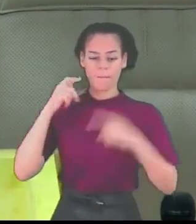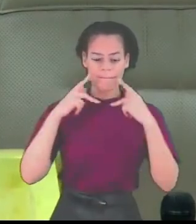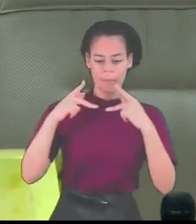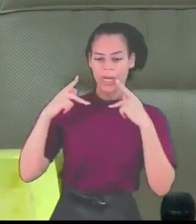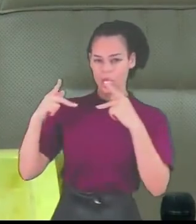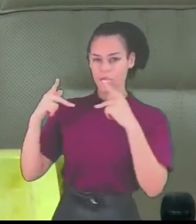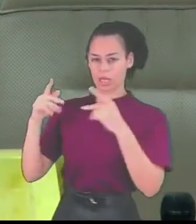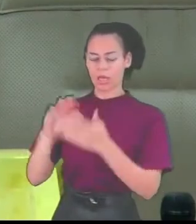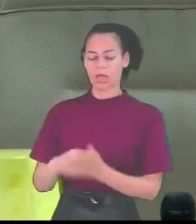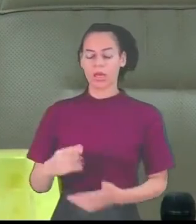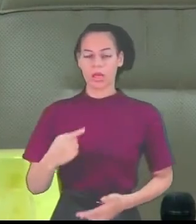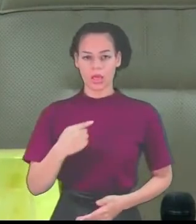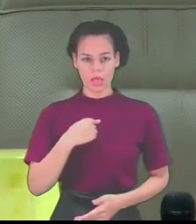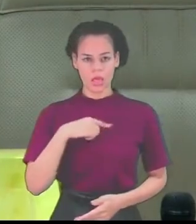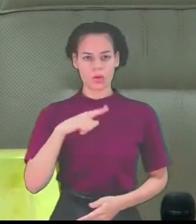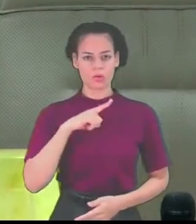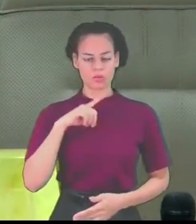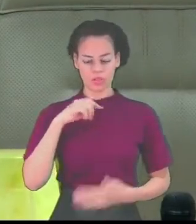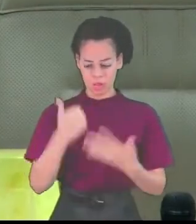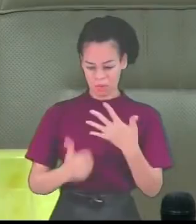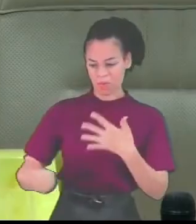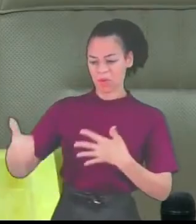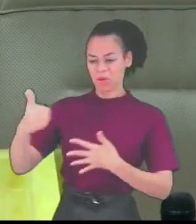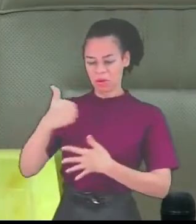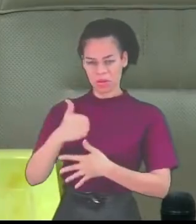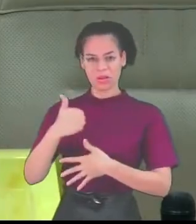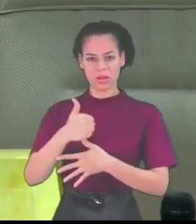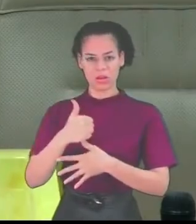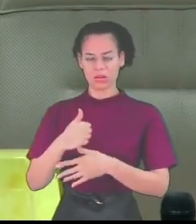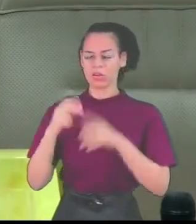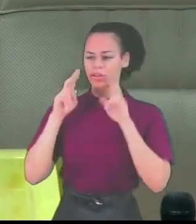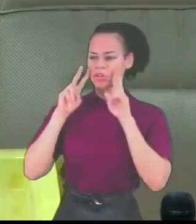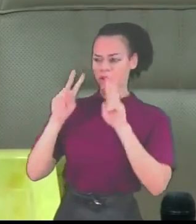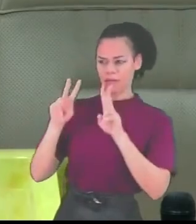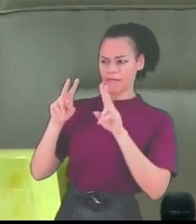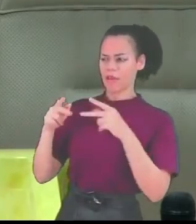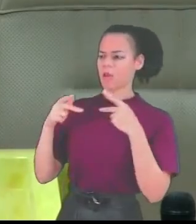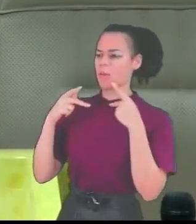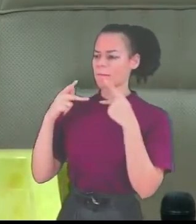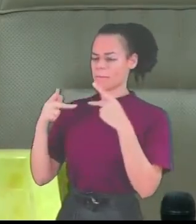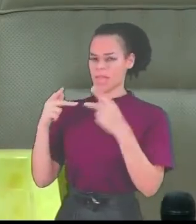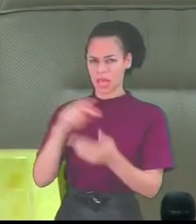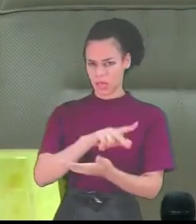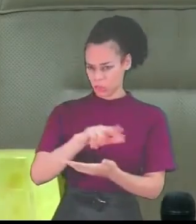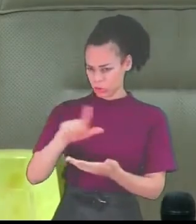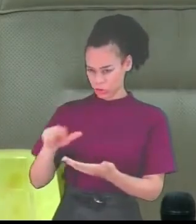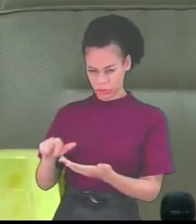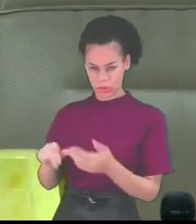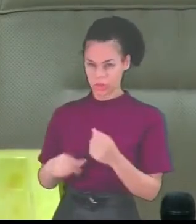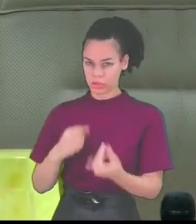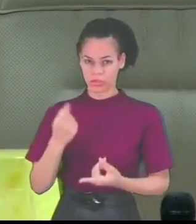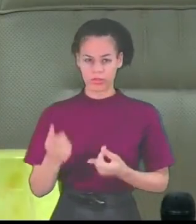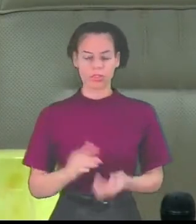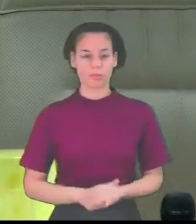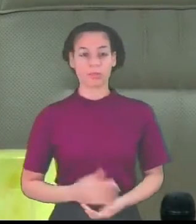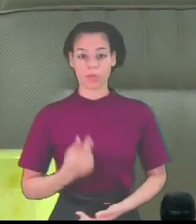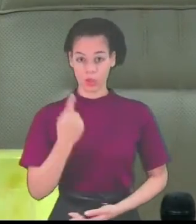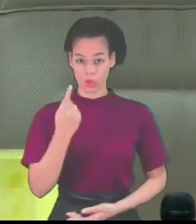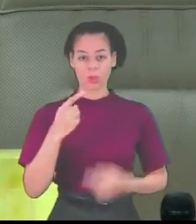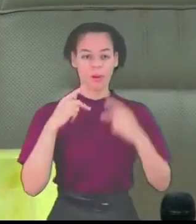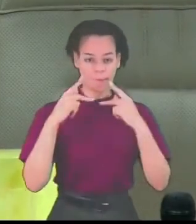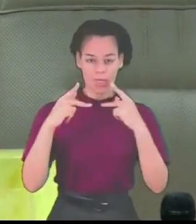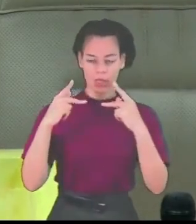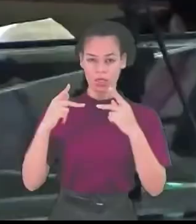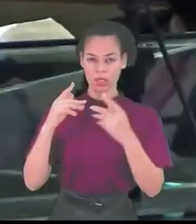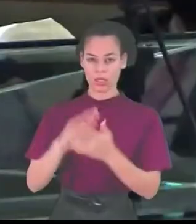EA oportunidade de ouvir Lu muitas vezes é uma das suas ministrações ele nos contou um testemunho